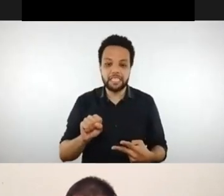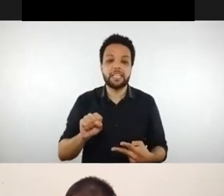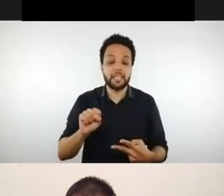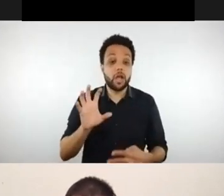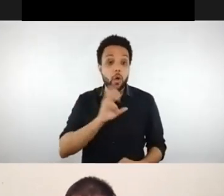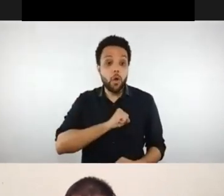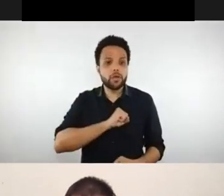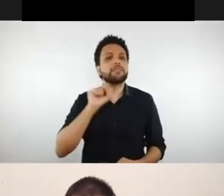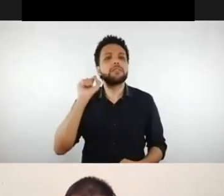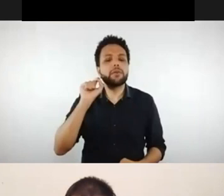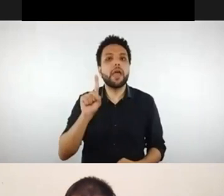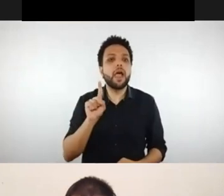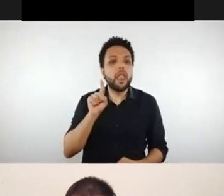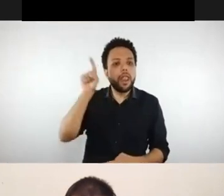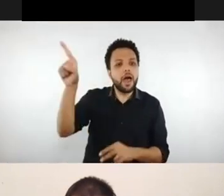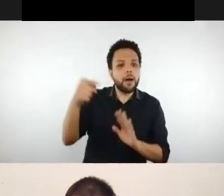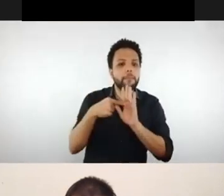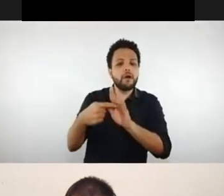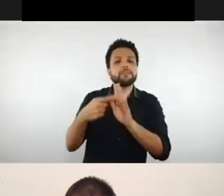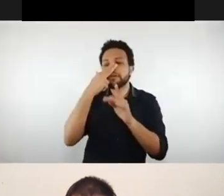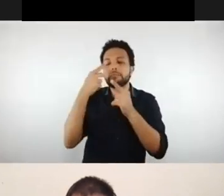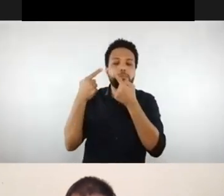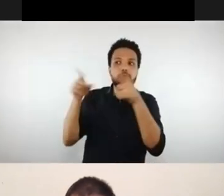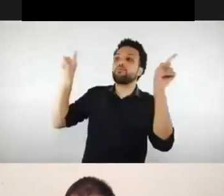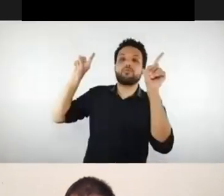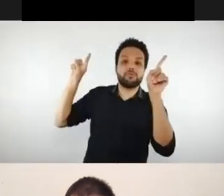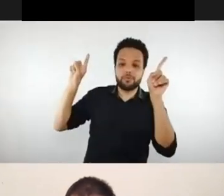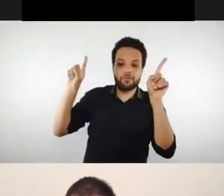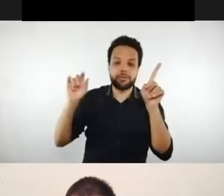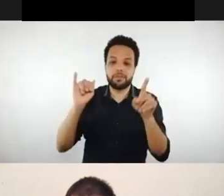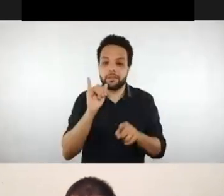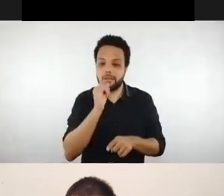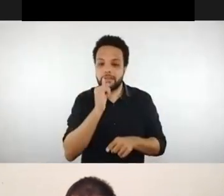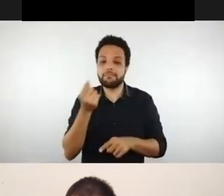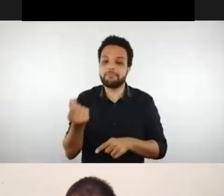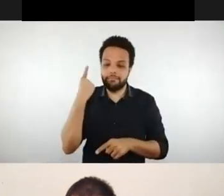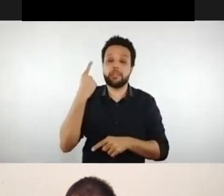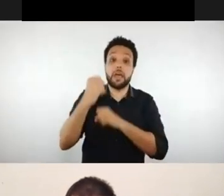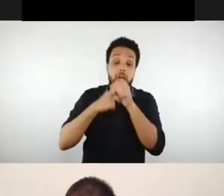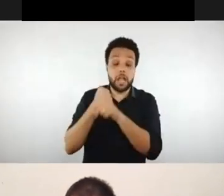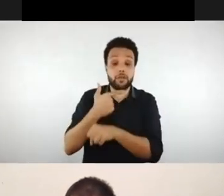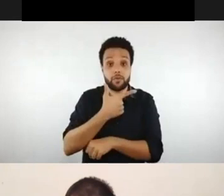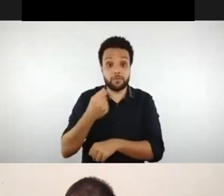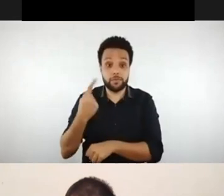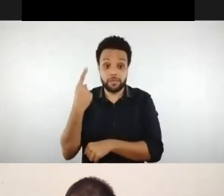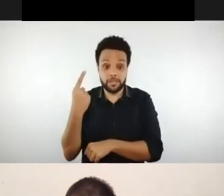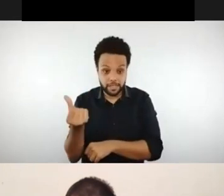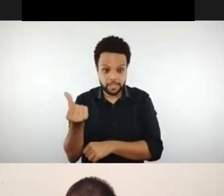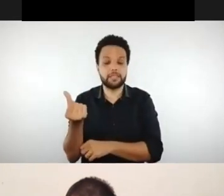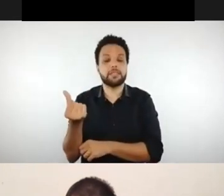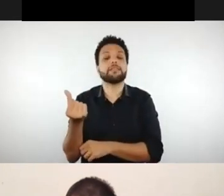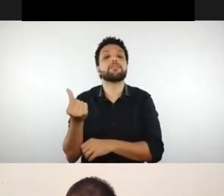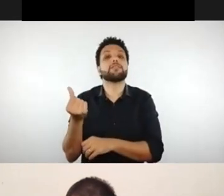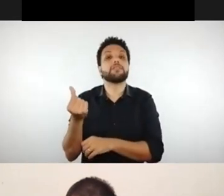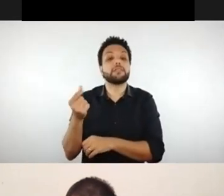Um dissidente. Por exemplo, no ano de 2016, quando o Cleber Mendonça Filho fez o